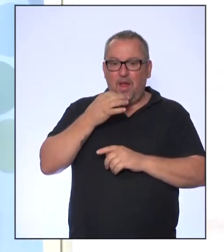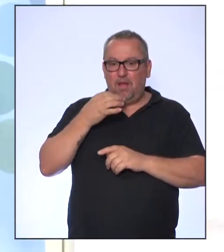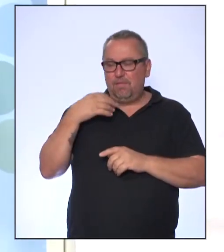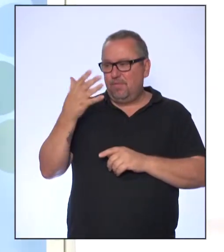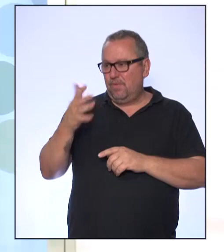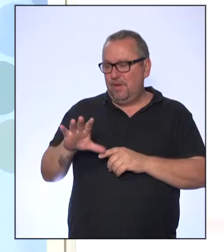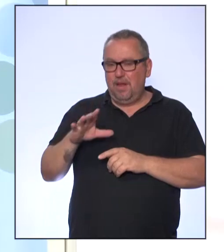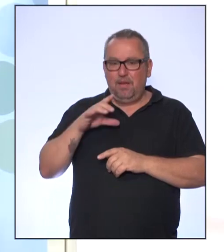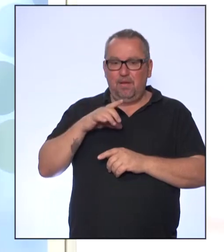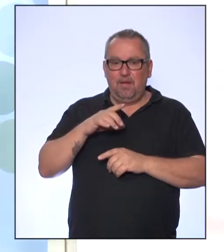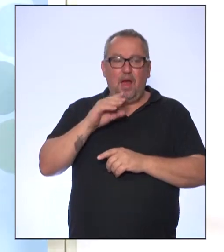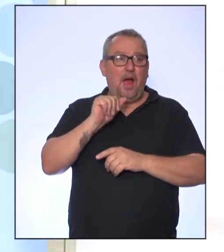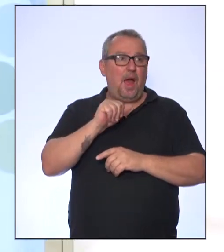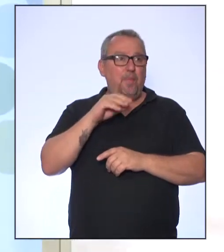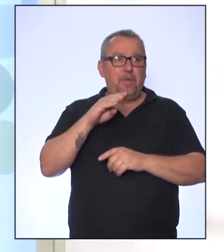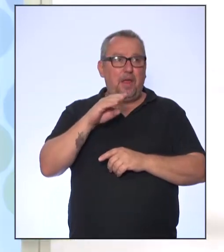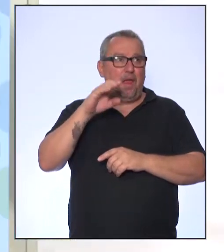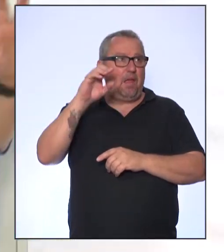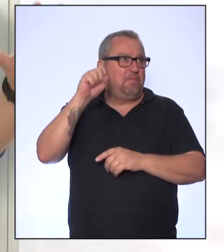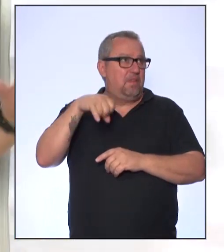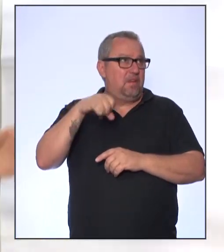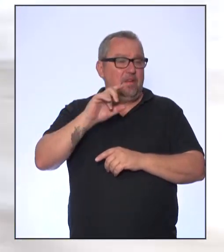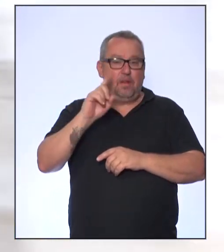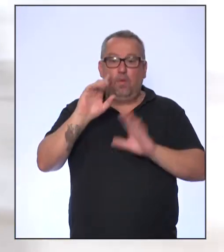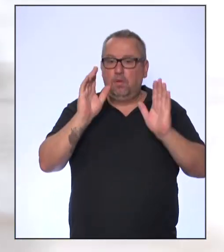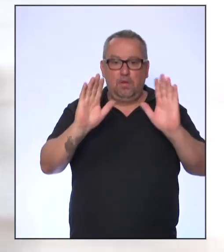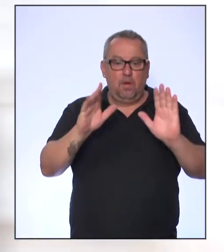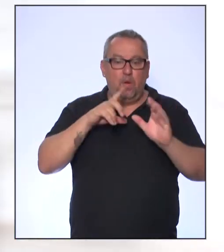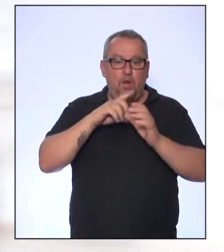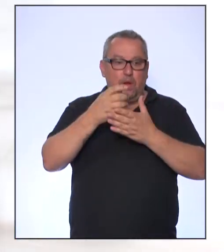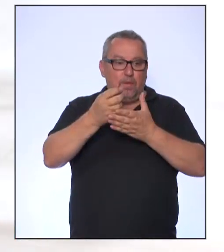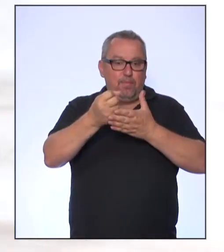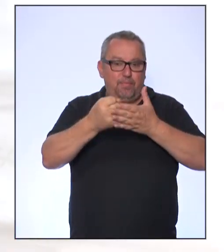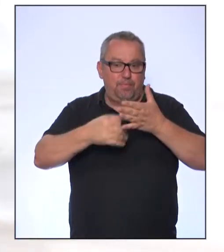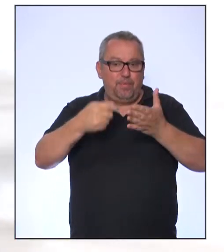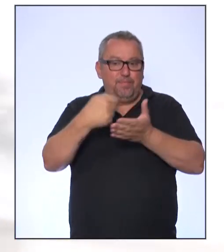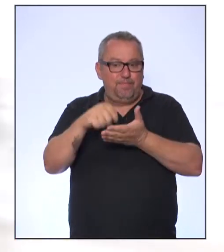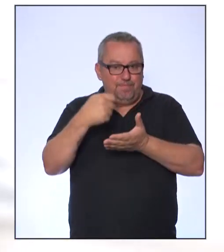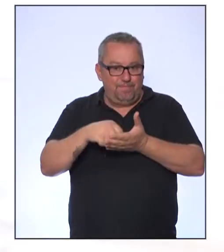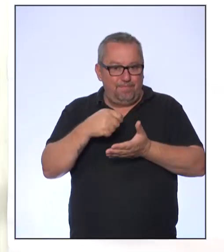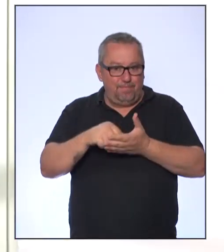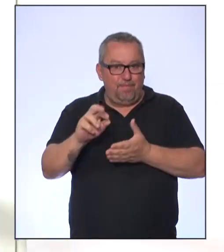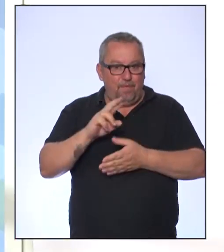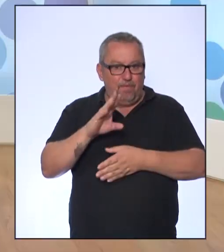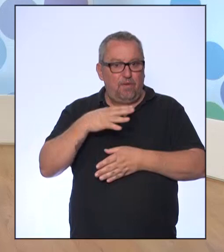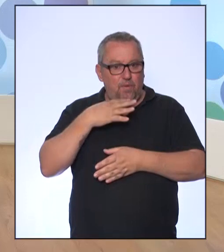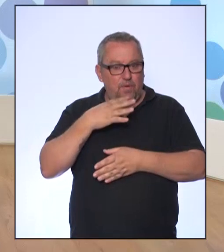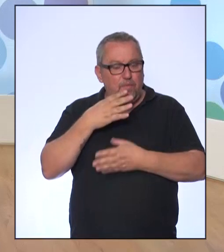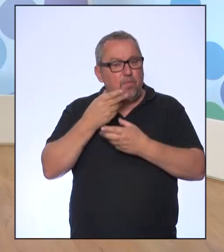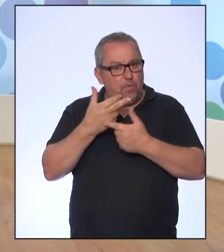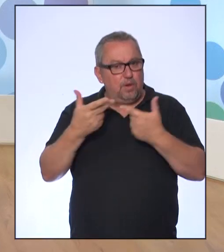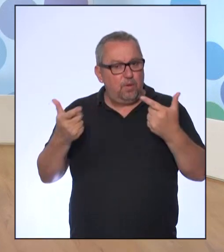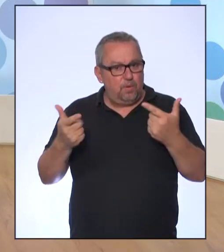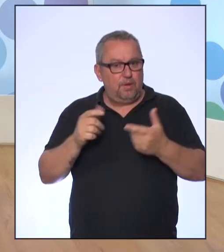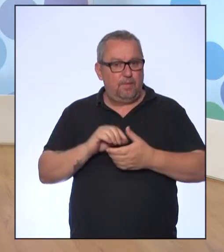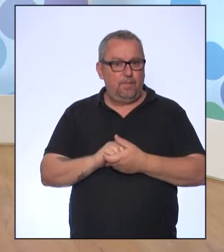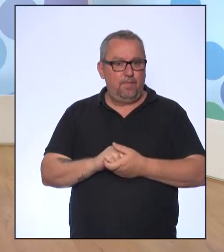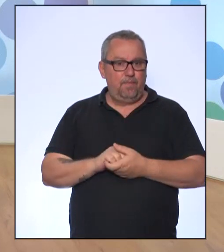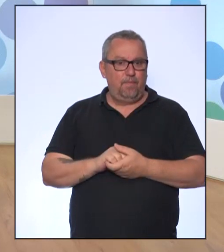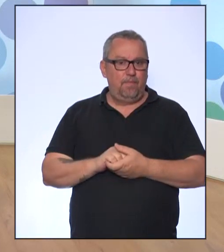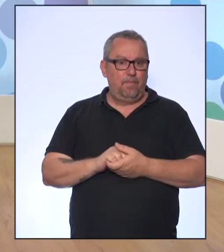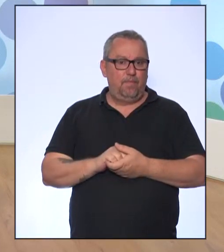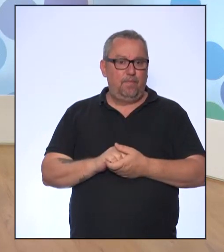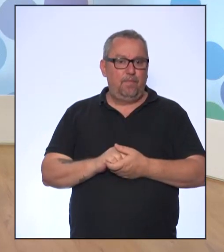quero resposta só A, B, ou sim ou não. Eu quero uma formulação de uma resposta. Afinal, vocês já conhecem bastante coisa sobre esse assunto,